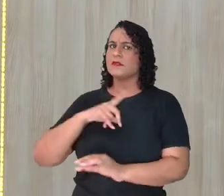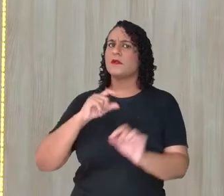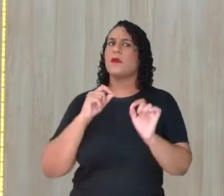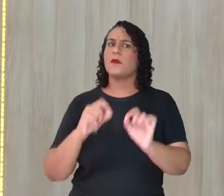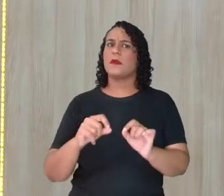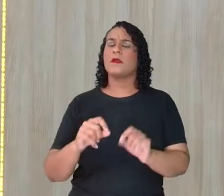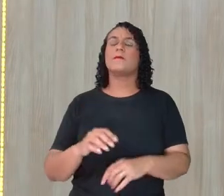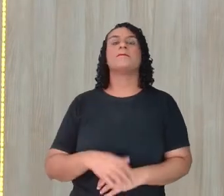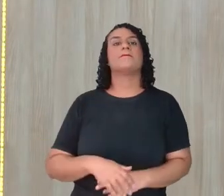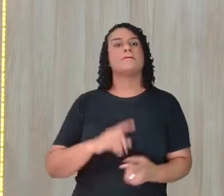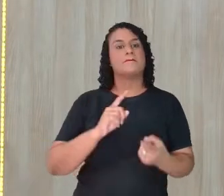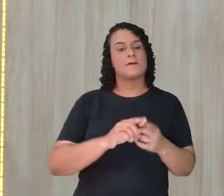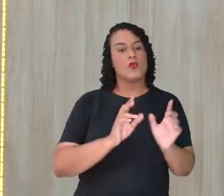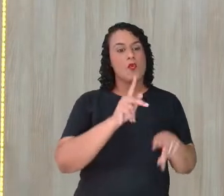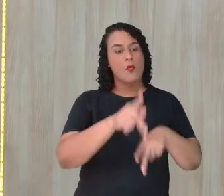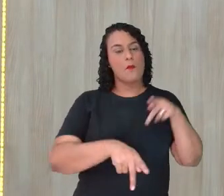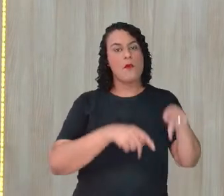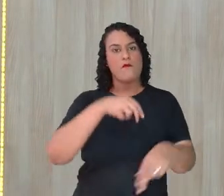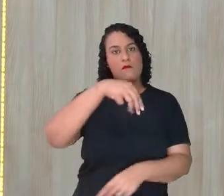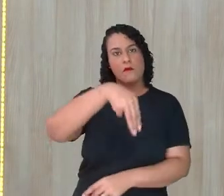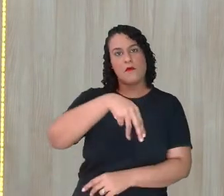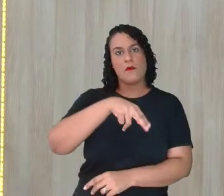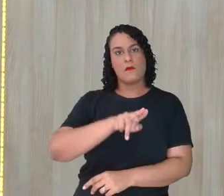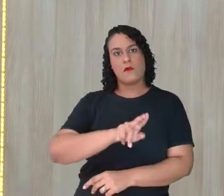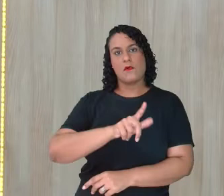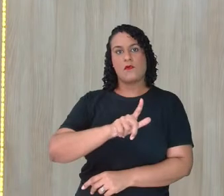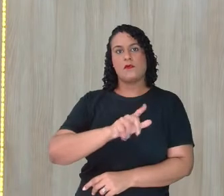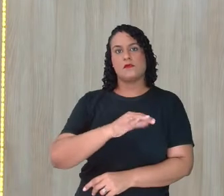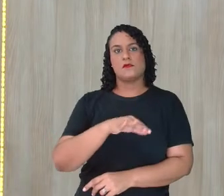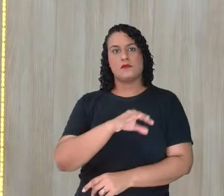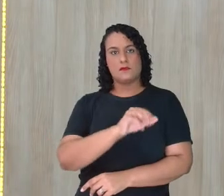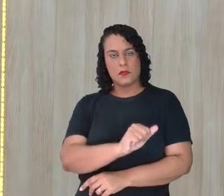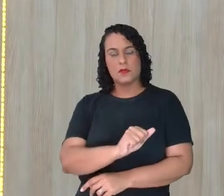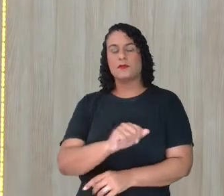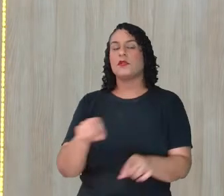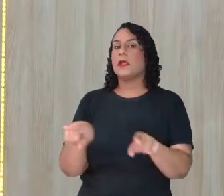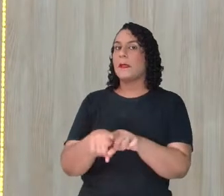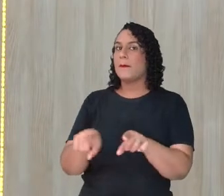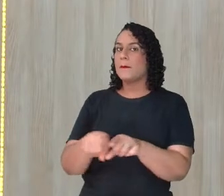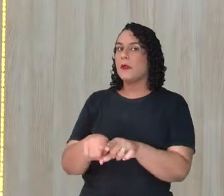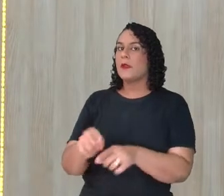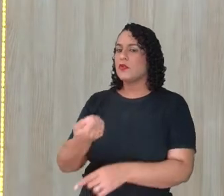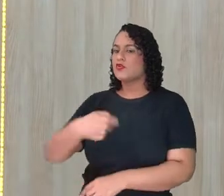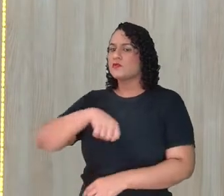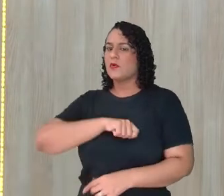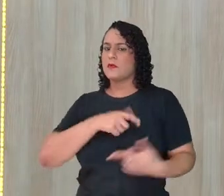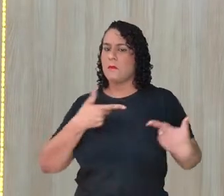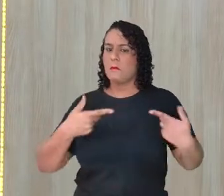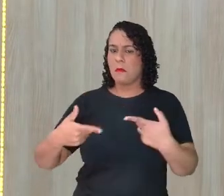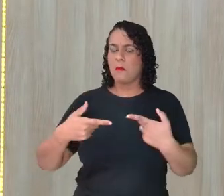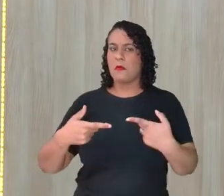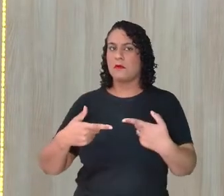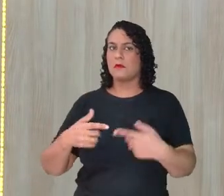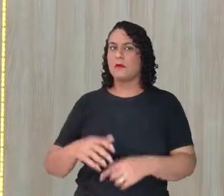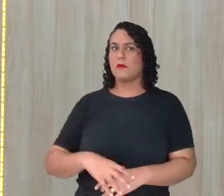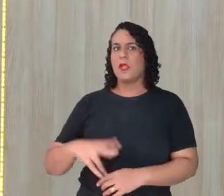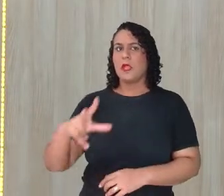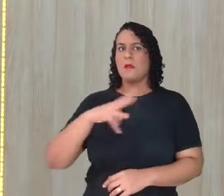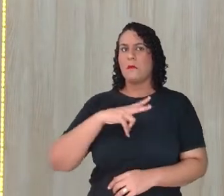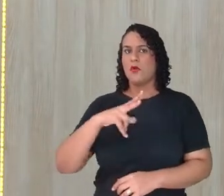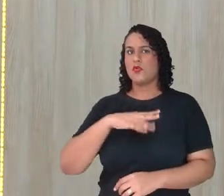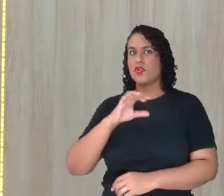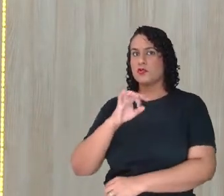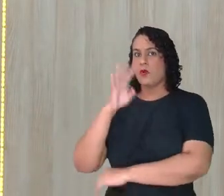os muçulmanos, aqui você tem os espanhóis, eles lutando. e Portugal aqui assistindo,